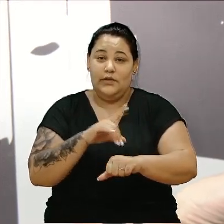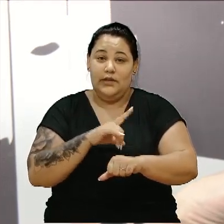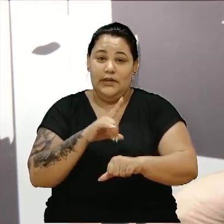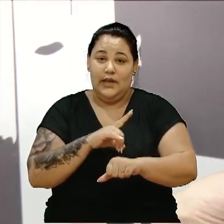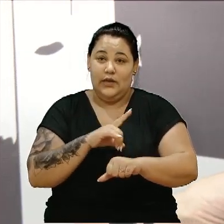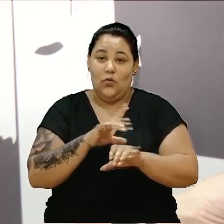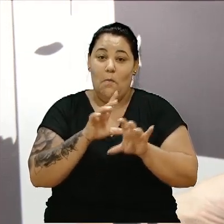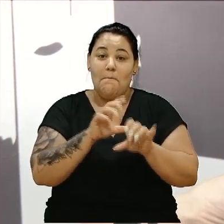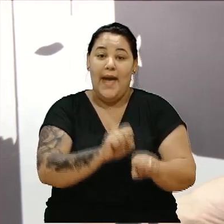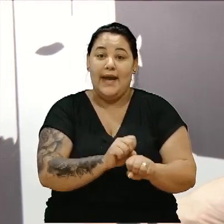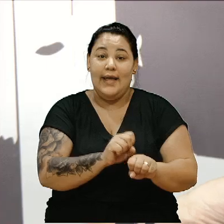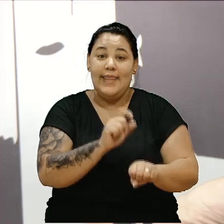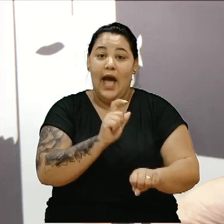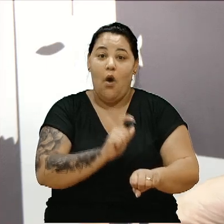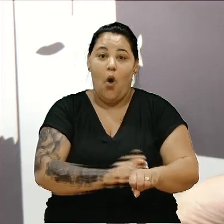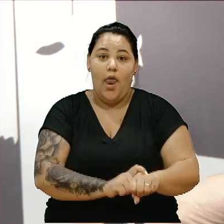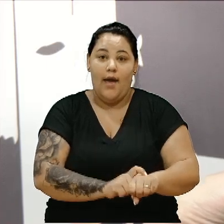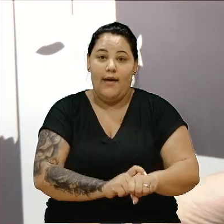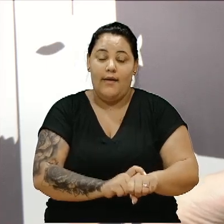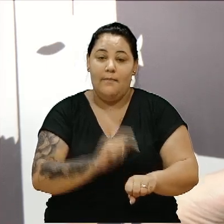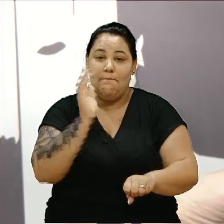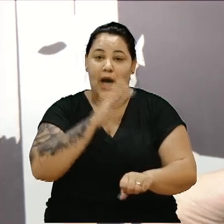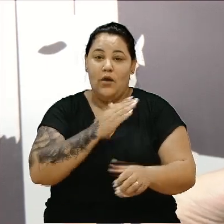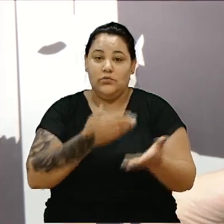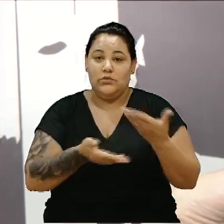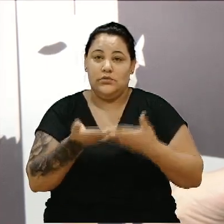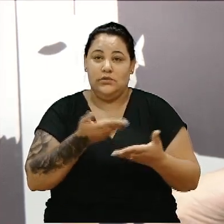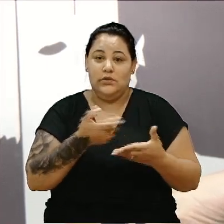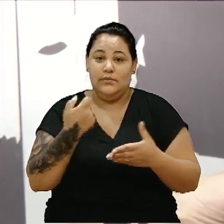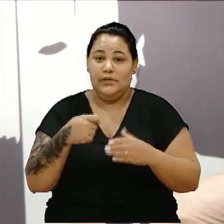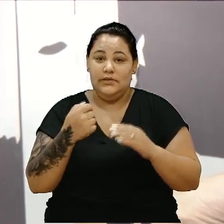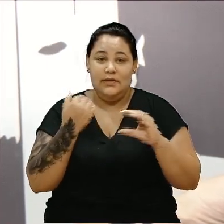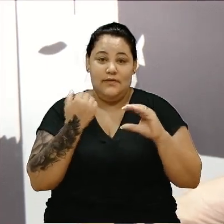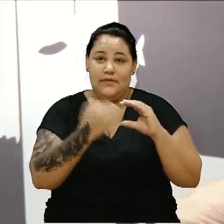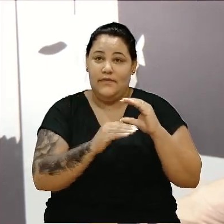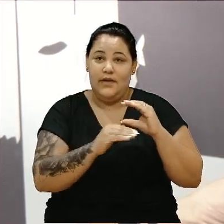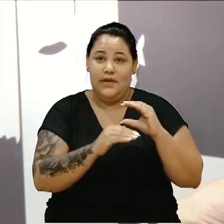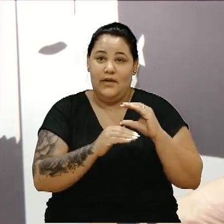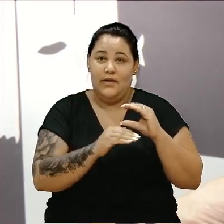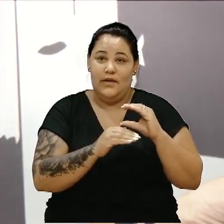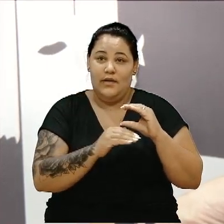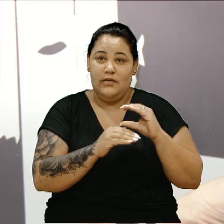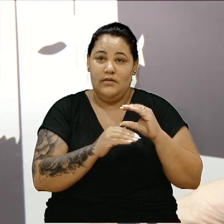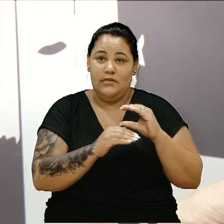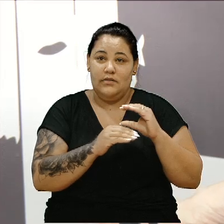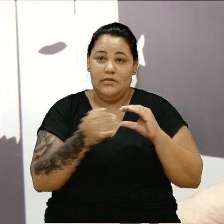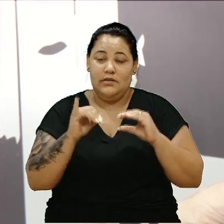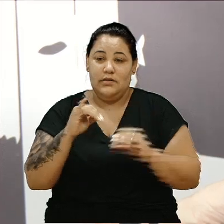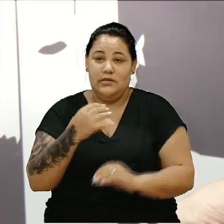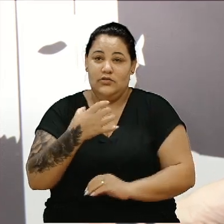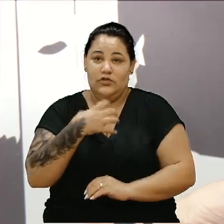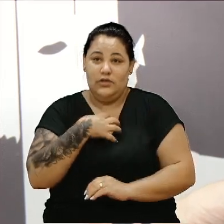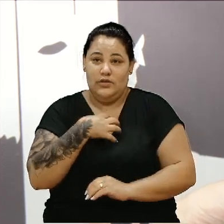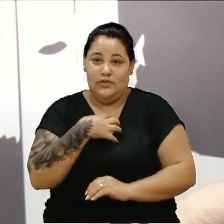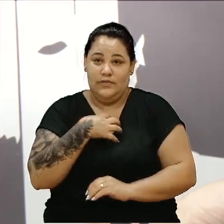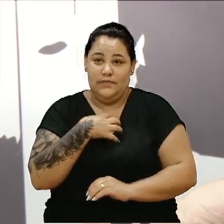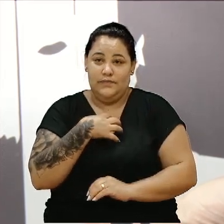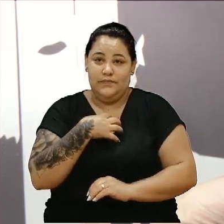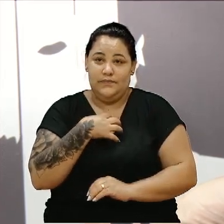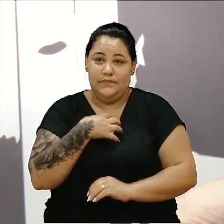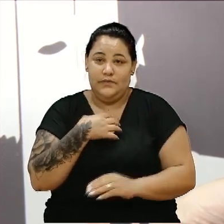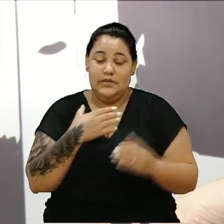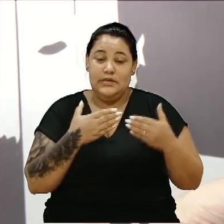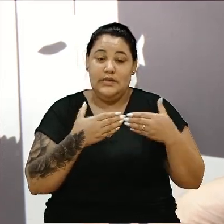flagrante de maus tratos, ele tem que ser encaminhado para a DPPA. Sendo assim, se abre